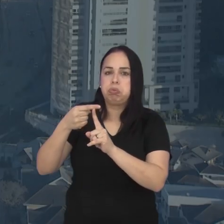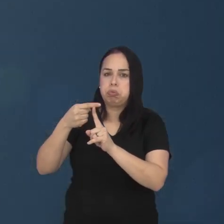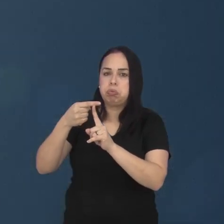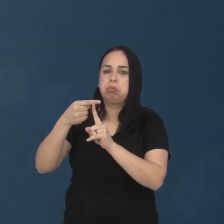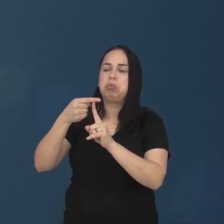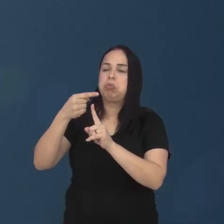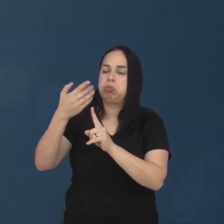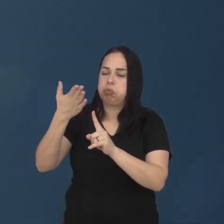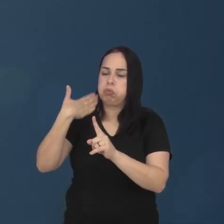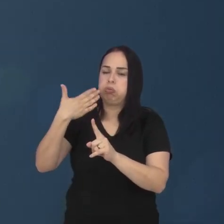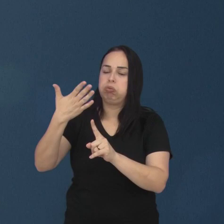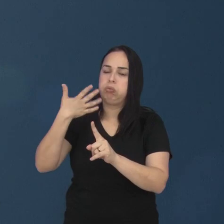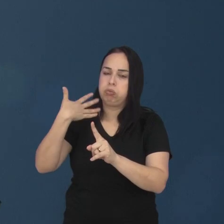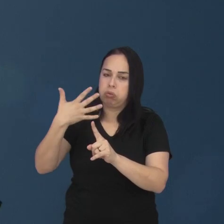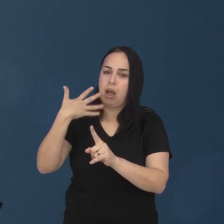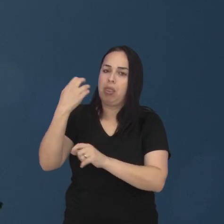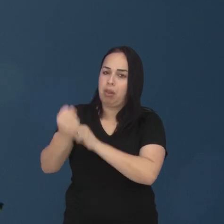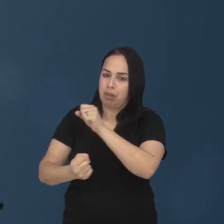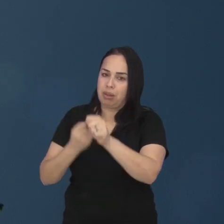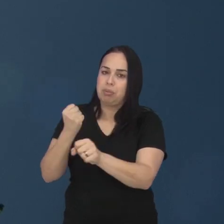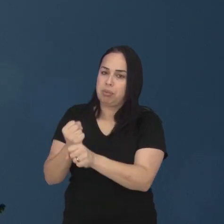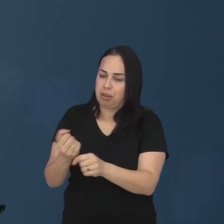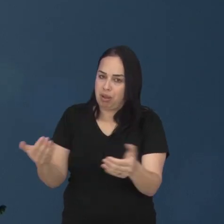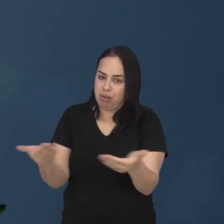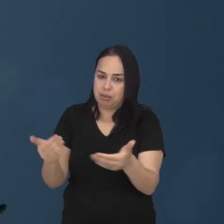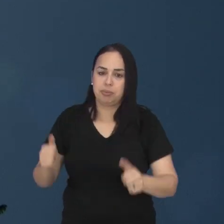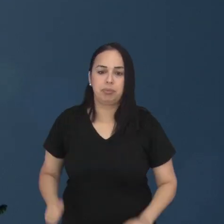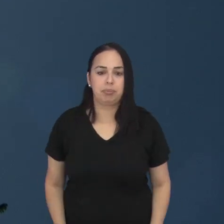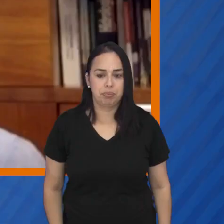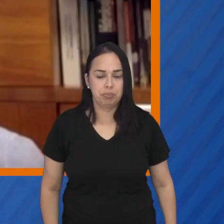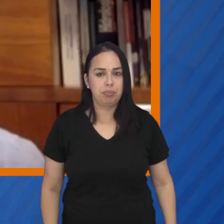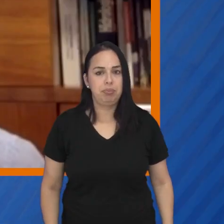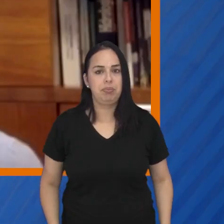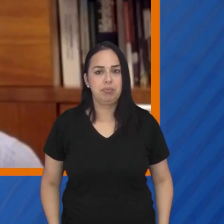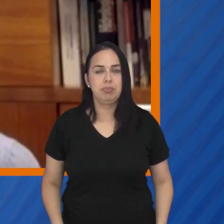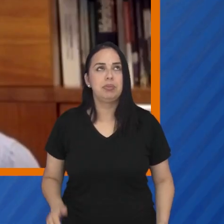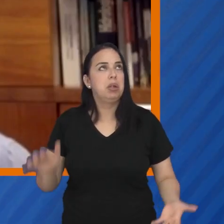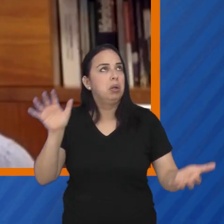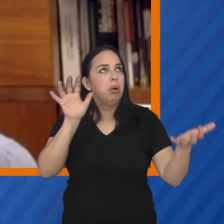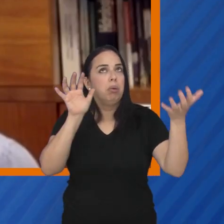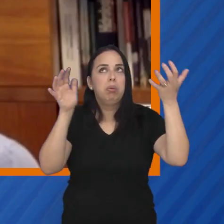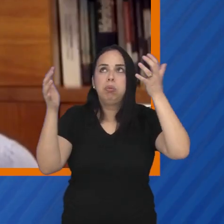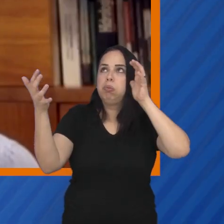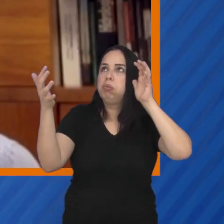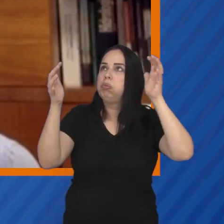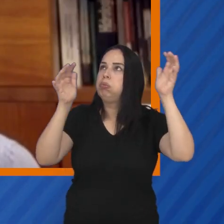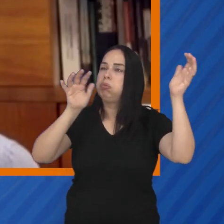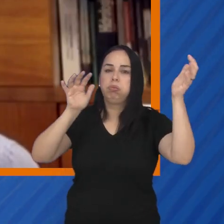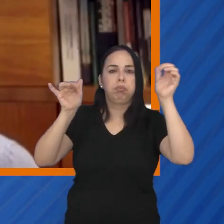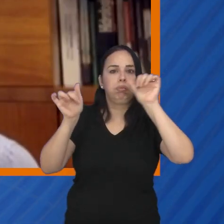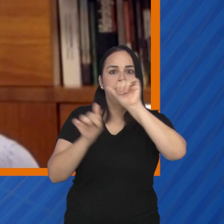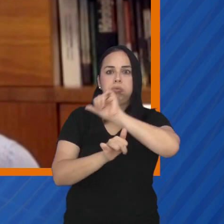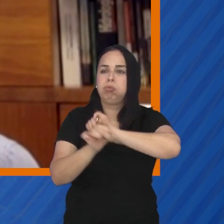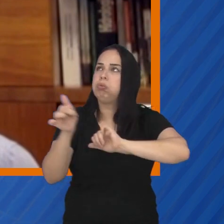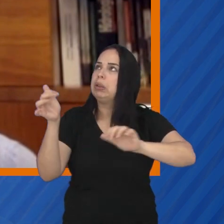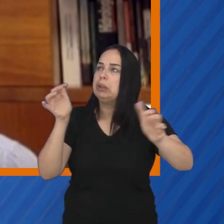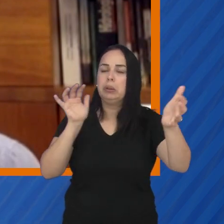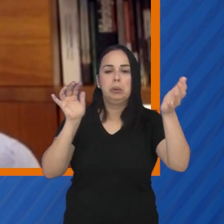de temperaturas bem acima da média em 2024. E esse sinal da mudança do clima,